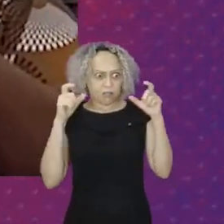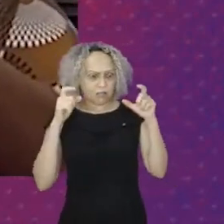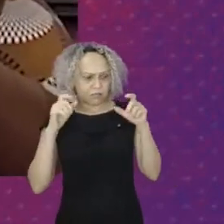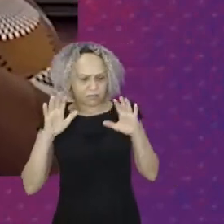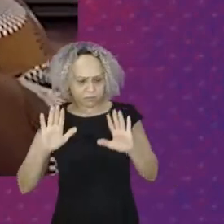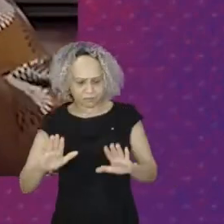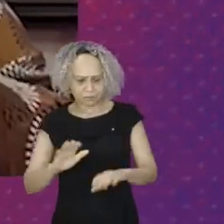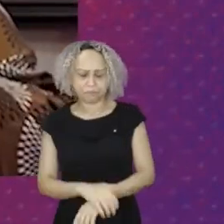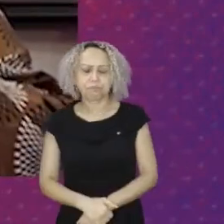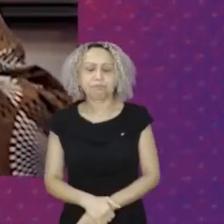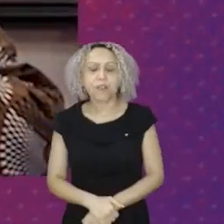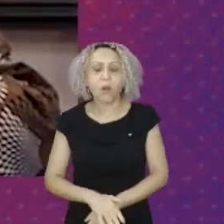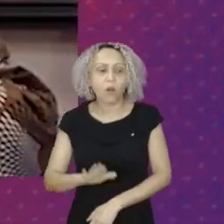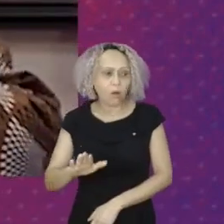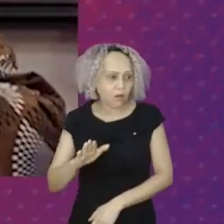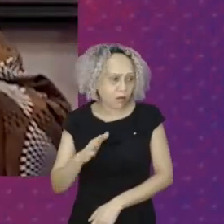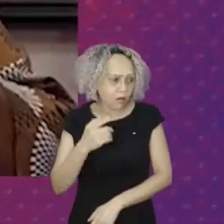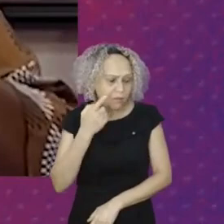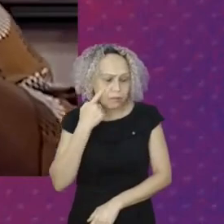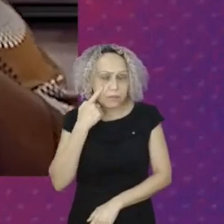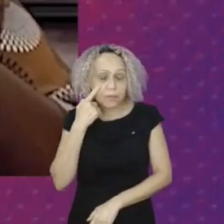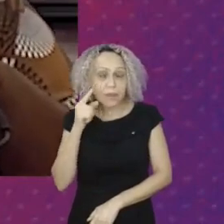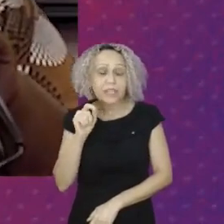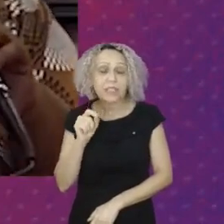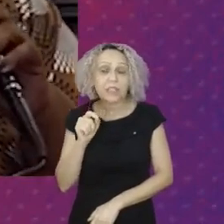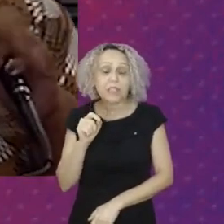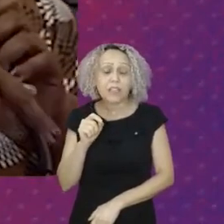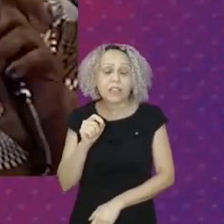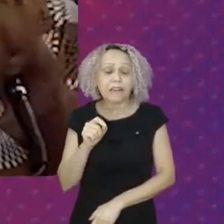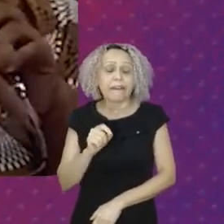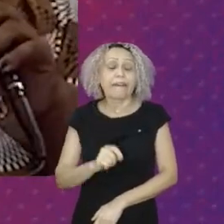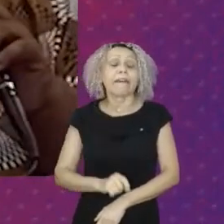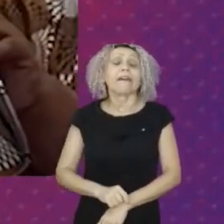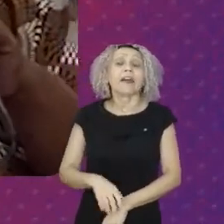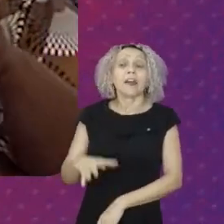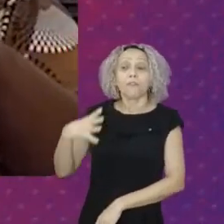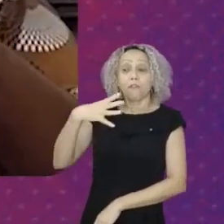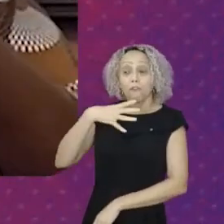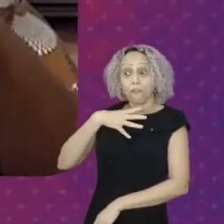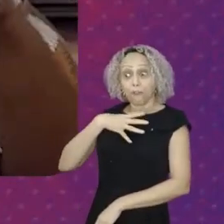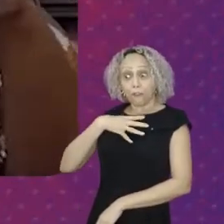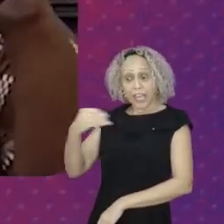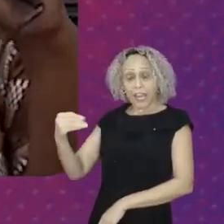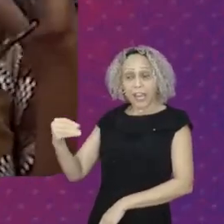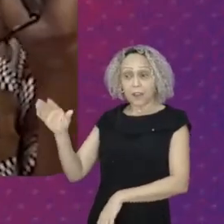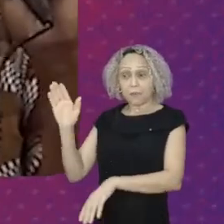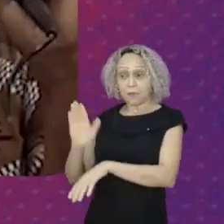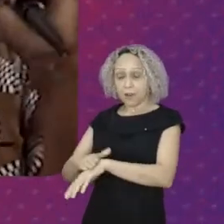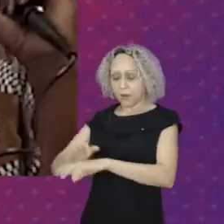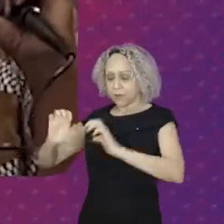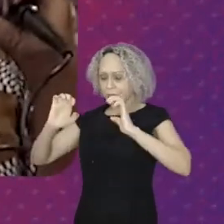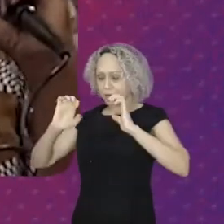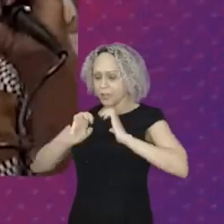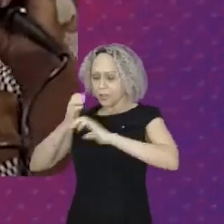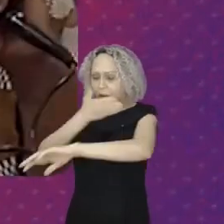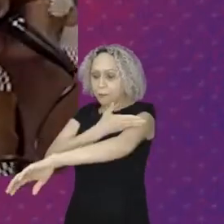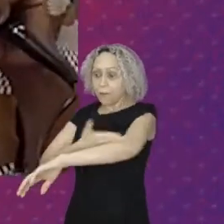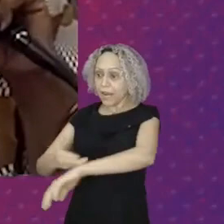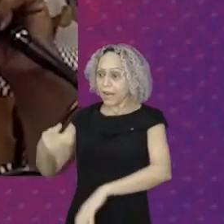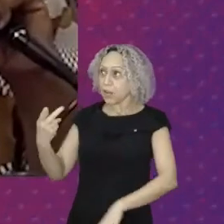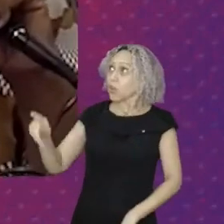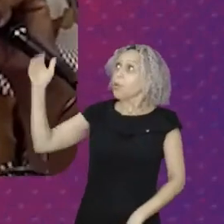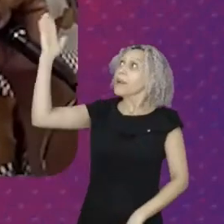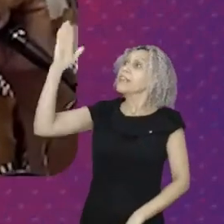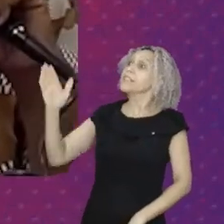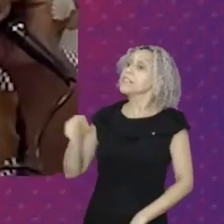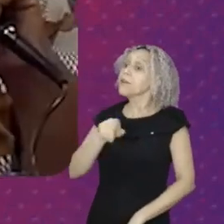quem cuidou dos filhos, das filhas, da elite branca nesse país foram as mulheres negras. Elas é que